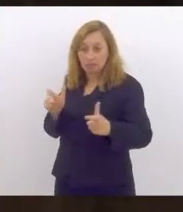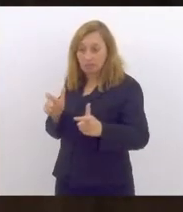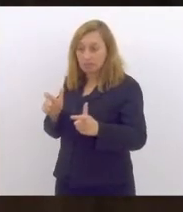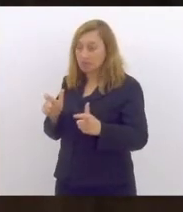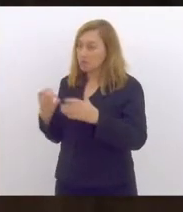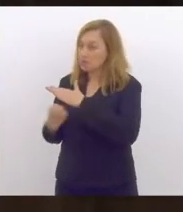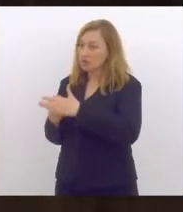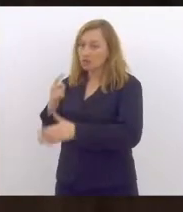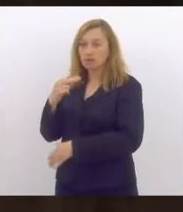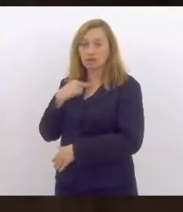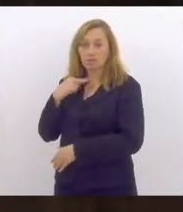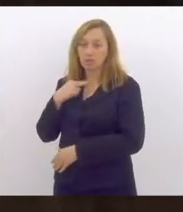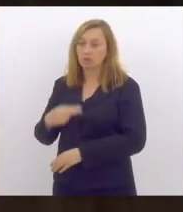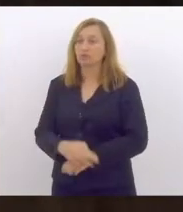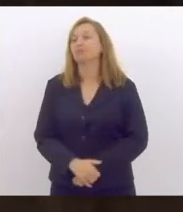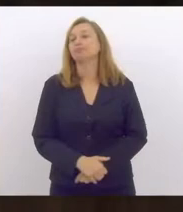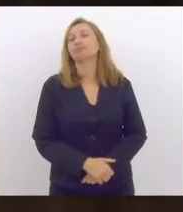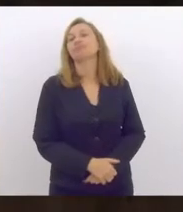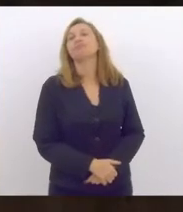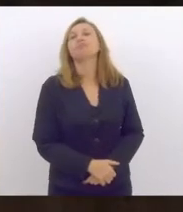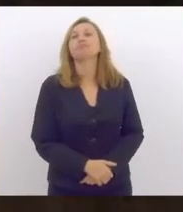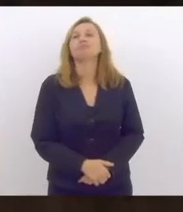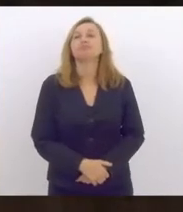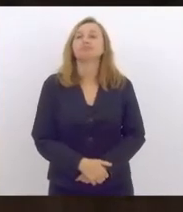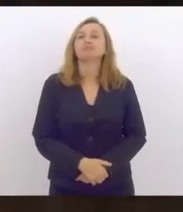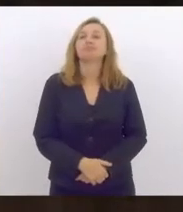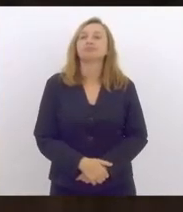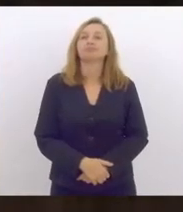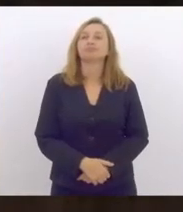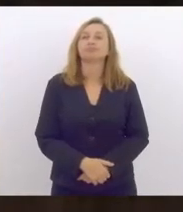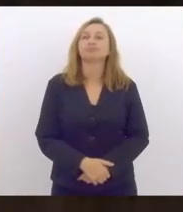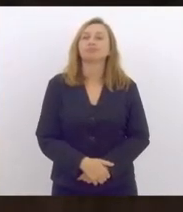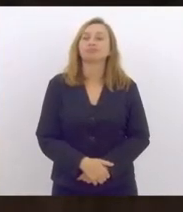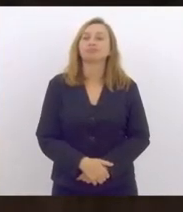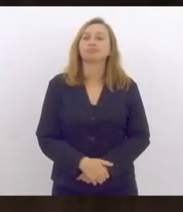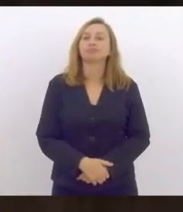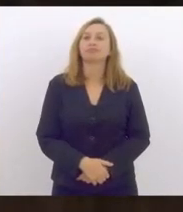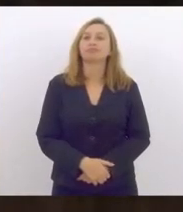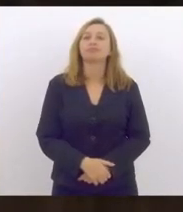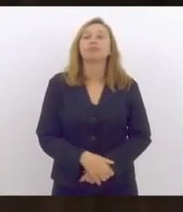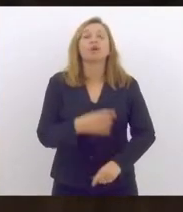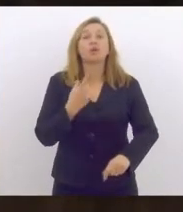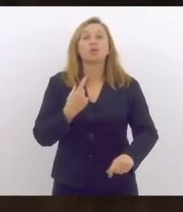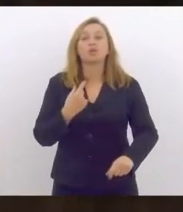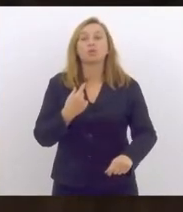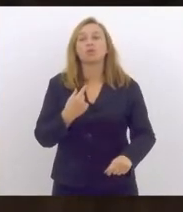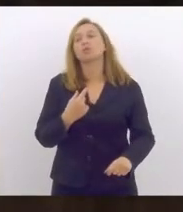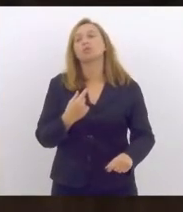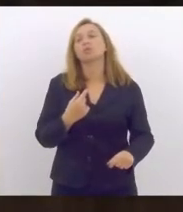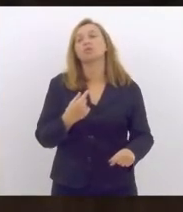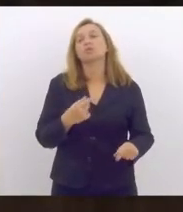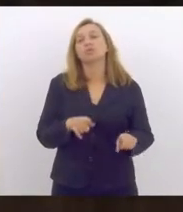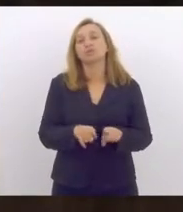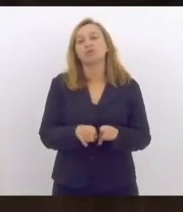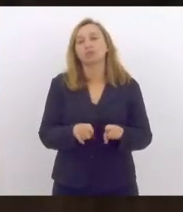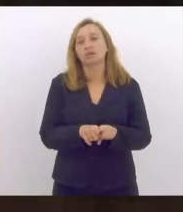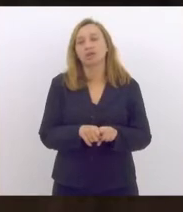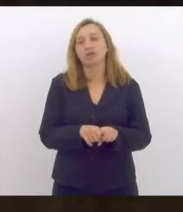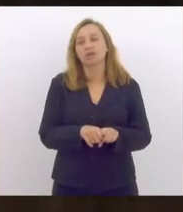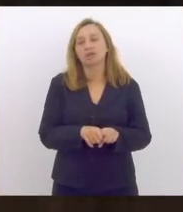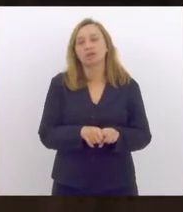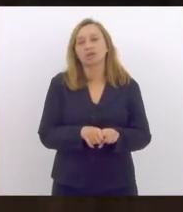não para as empresas de médio porte. Quanto ao incentivo fiscal em si, é